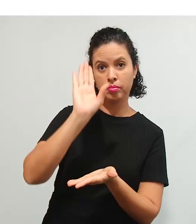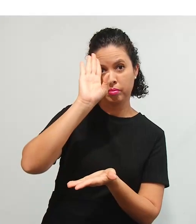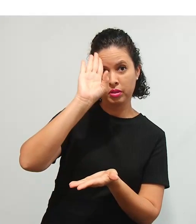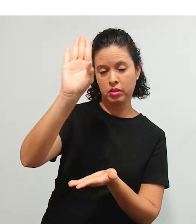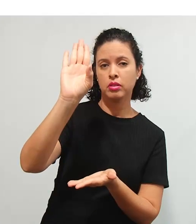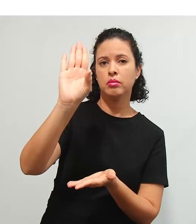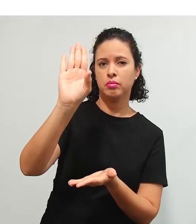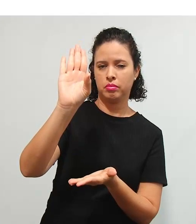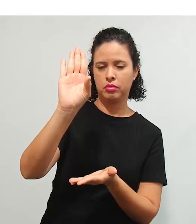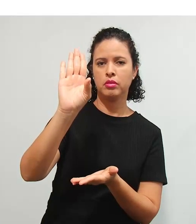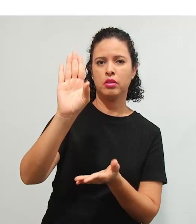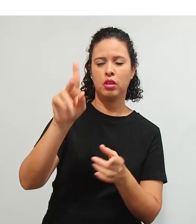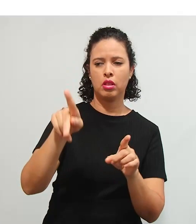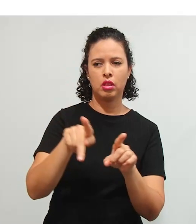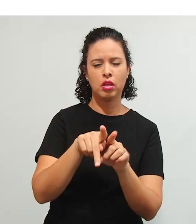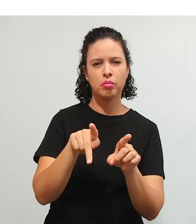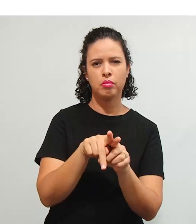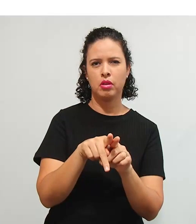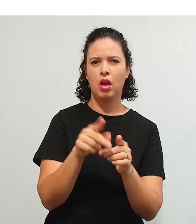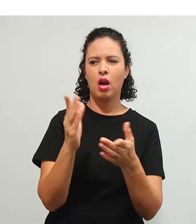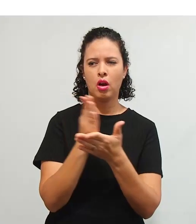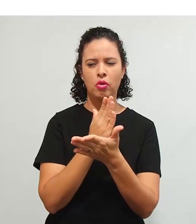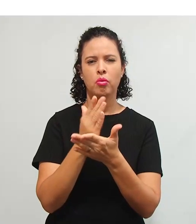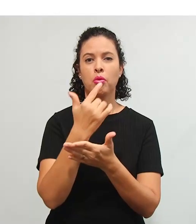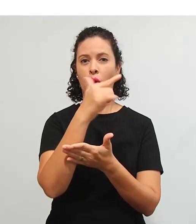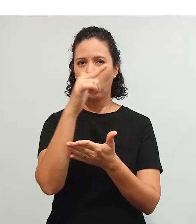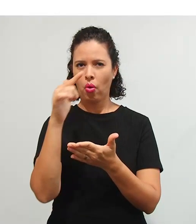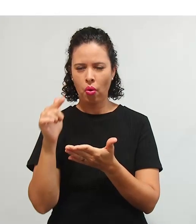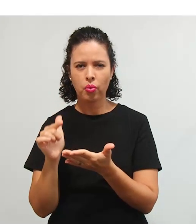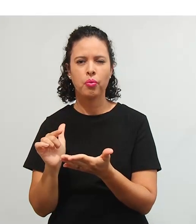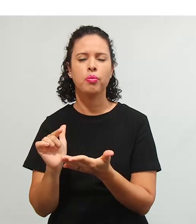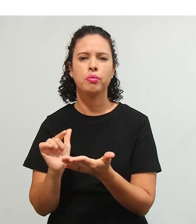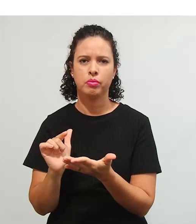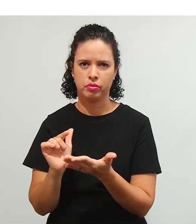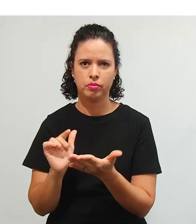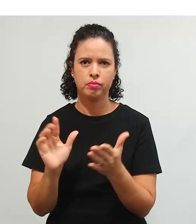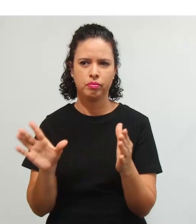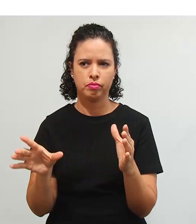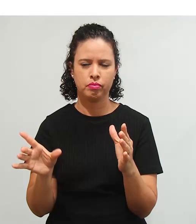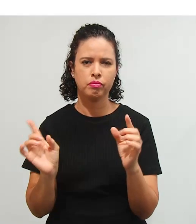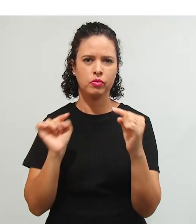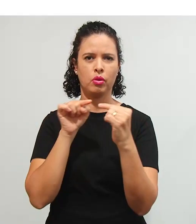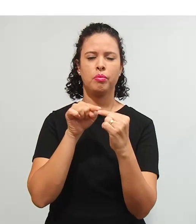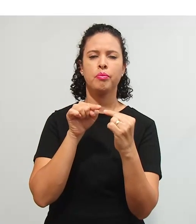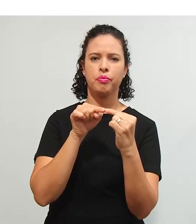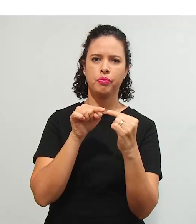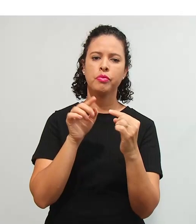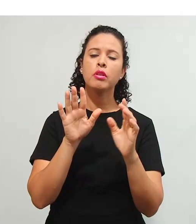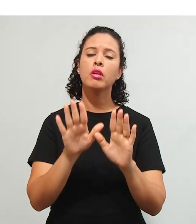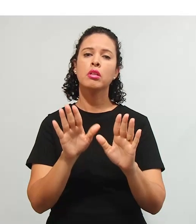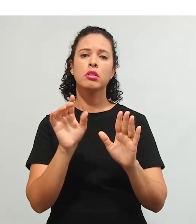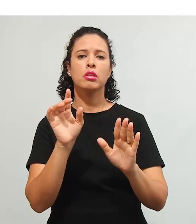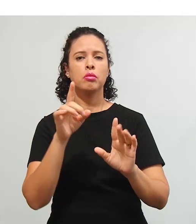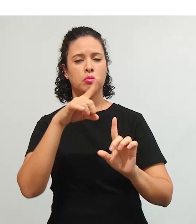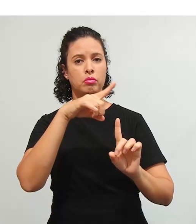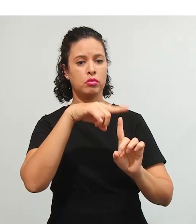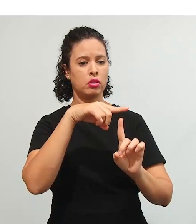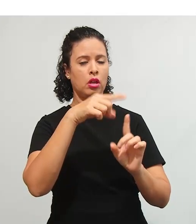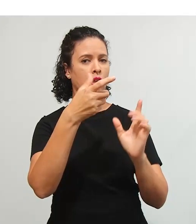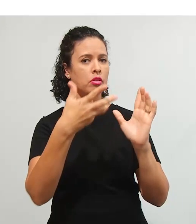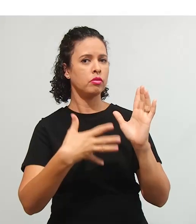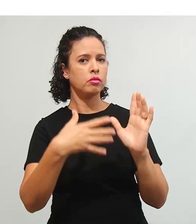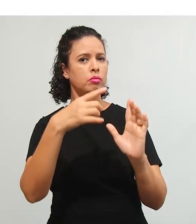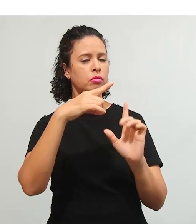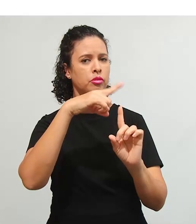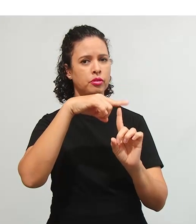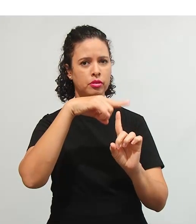com aquelas delas originárias. Lembrando que a classificação por